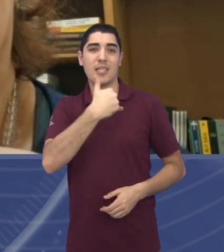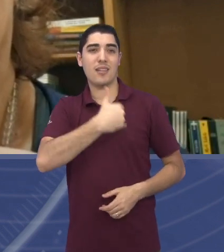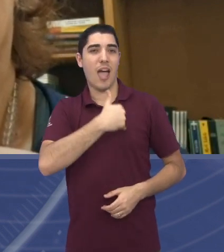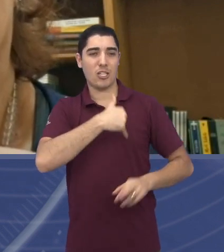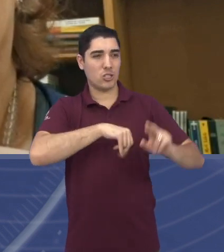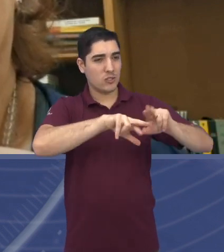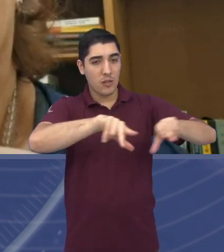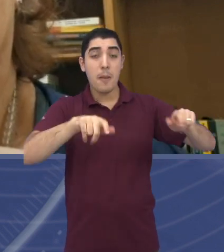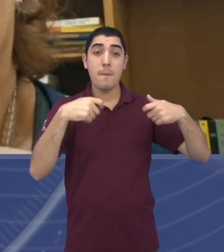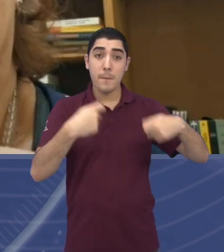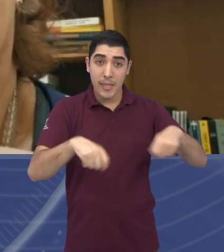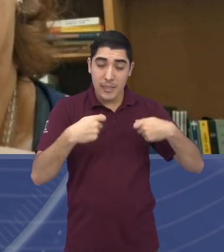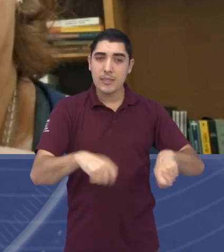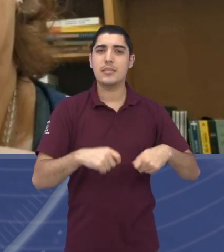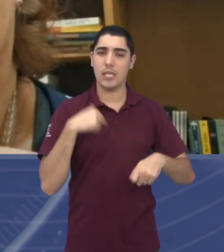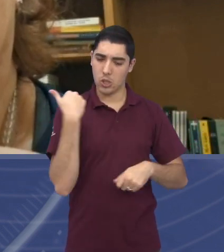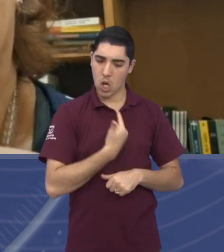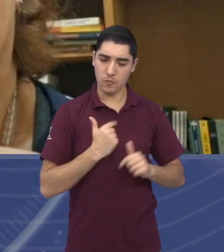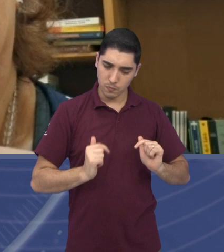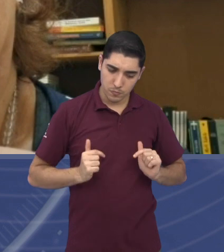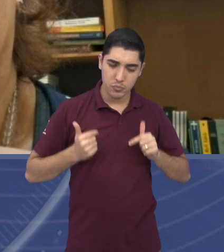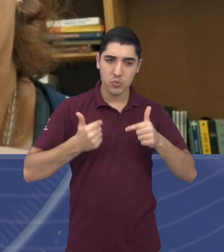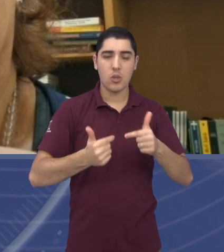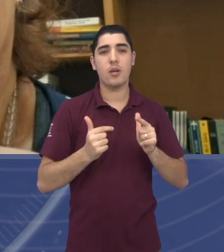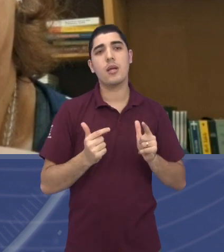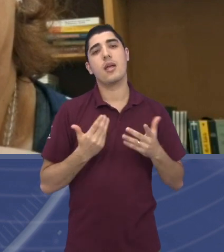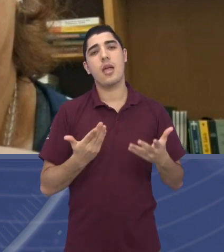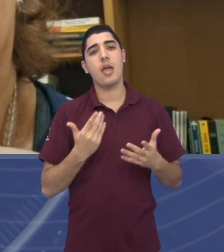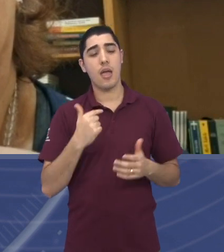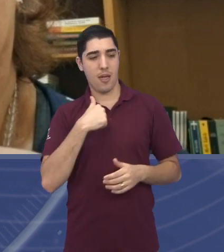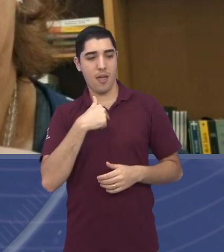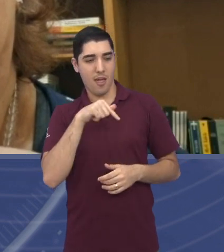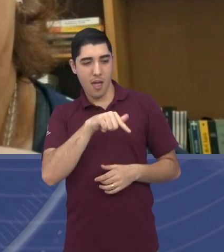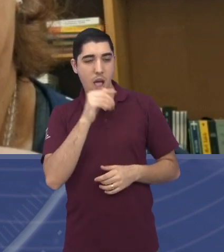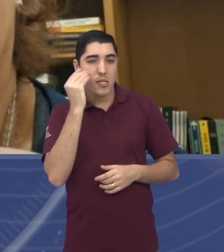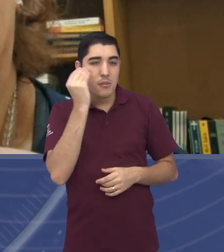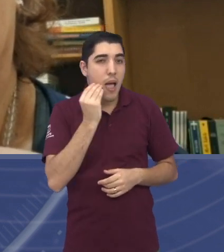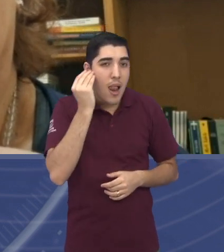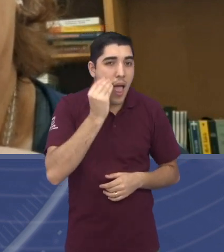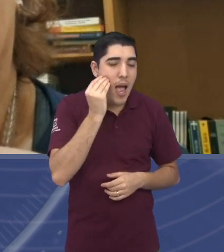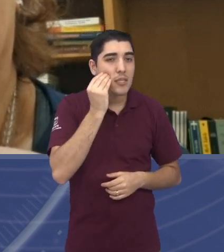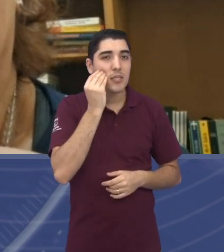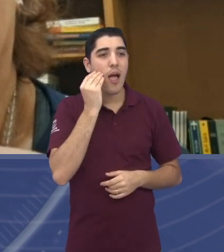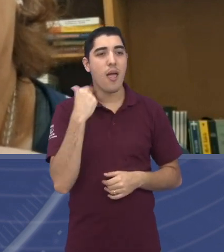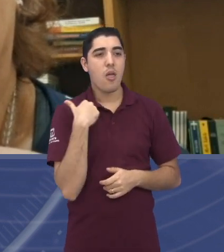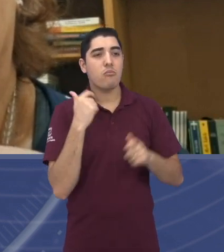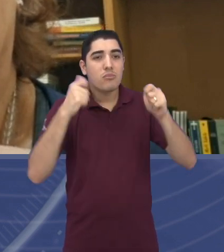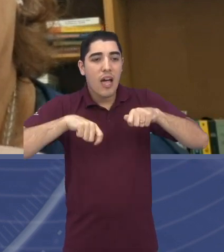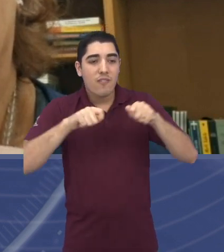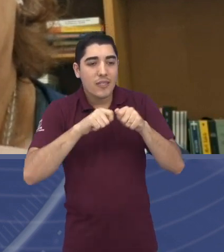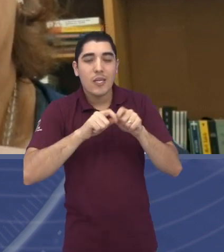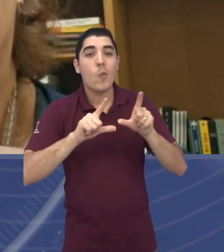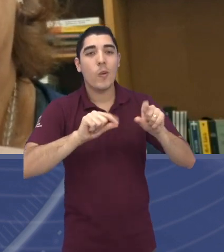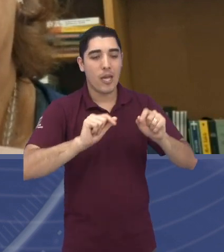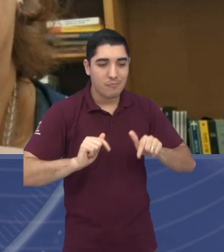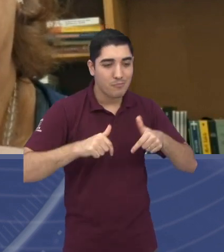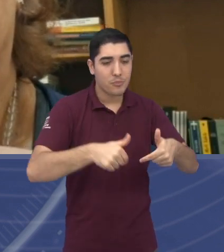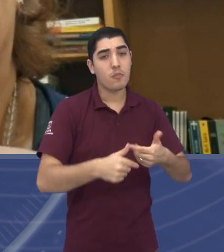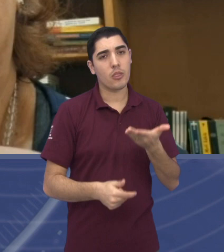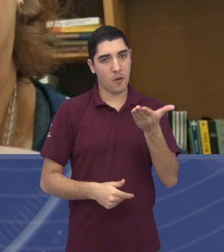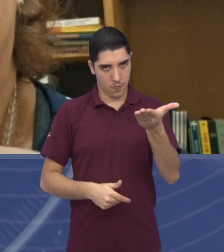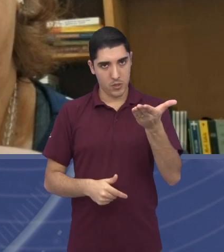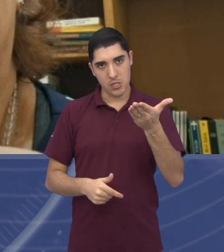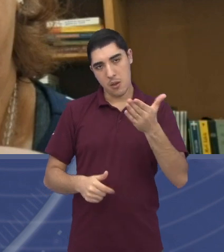né? A gente tem que viver isso, olhar o que eu posso fazer com essa experiência. E, Dora, você